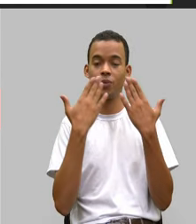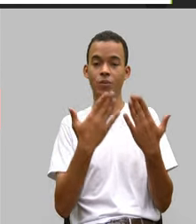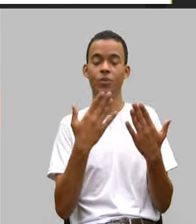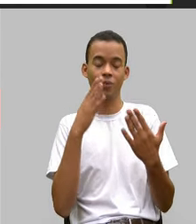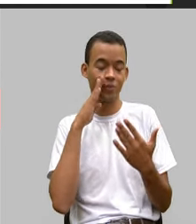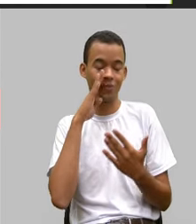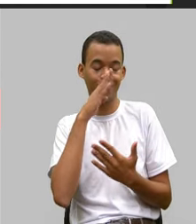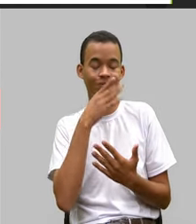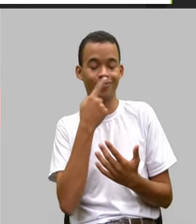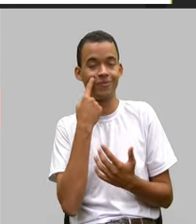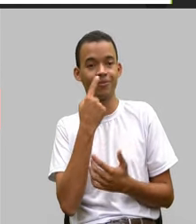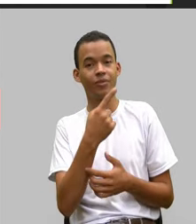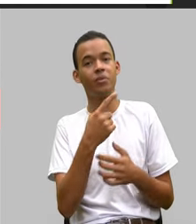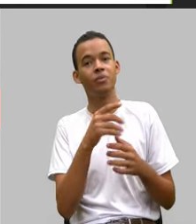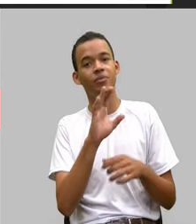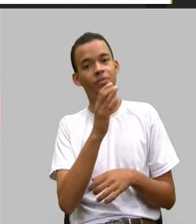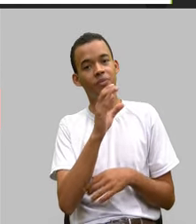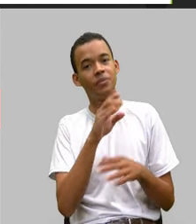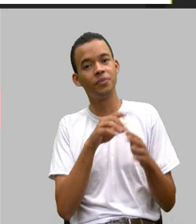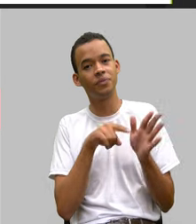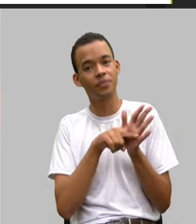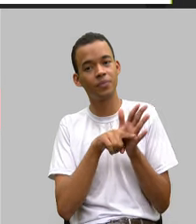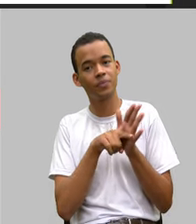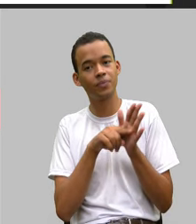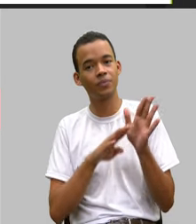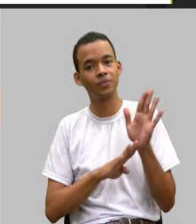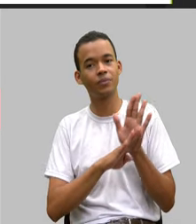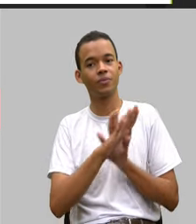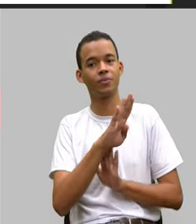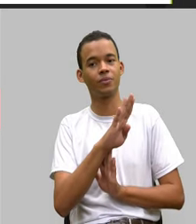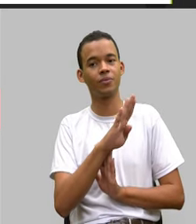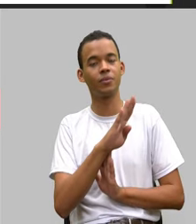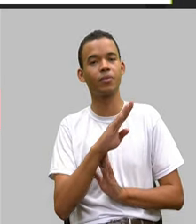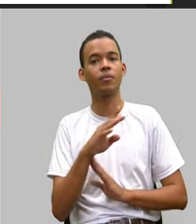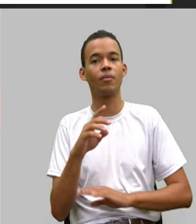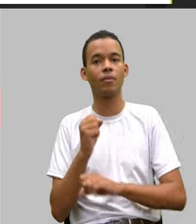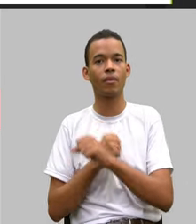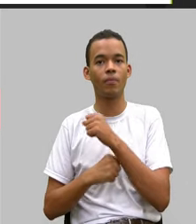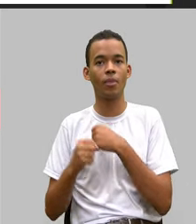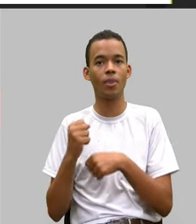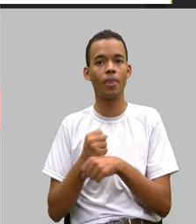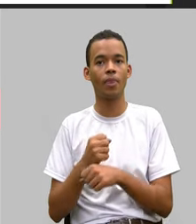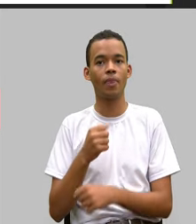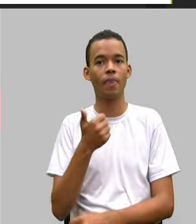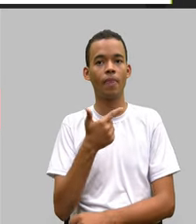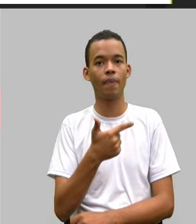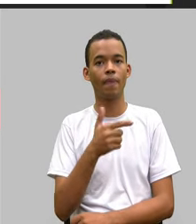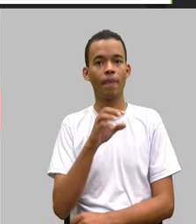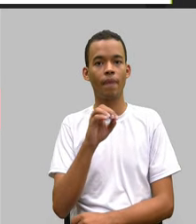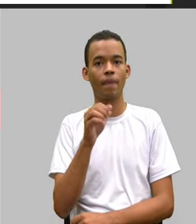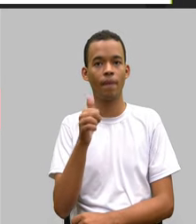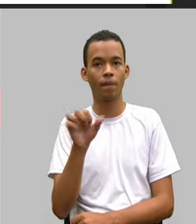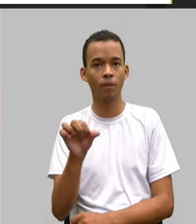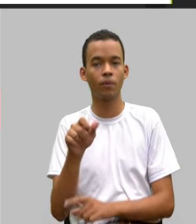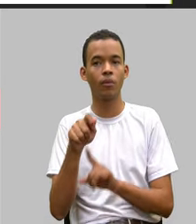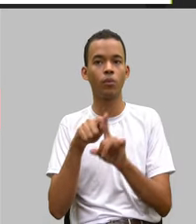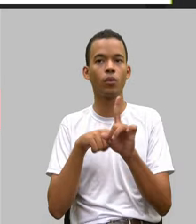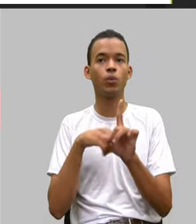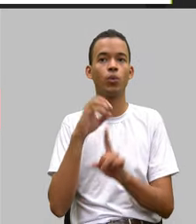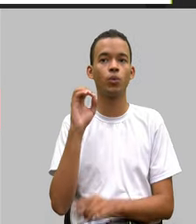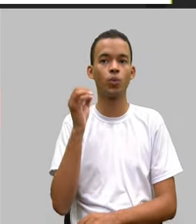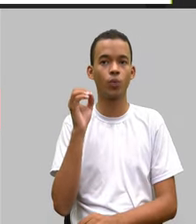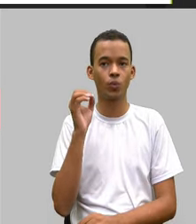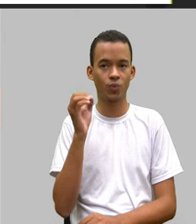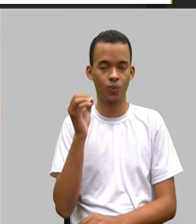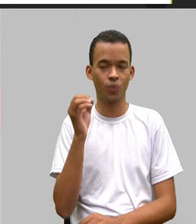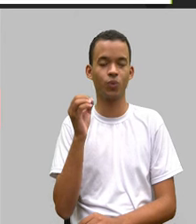da ciência em 2019 em fevereiro de em outubro de 2019 nós publicamos o primeiro estudo